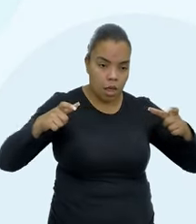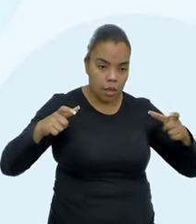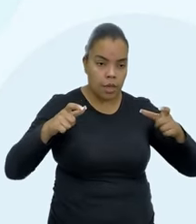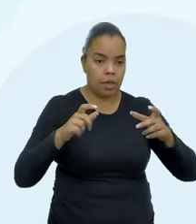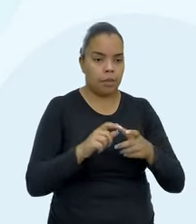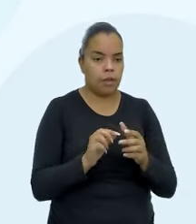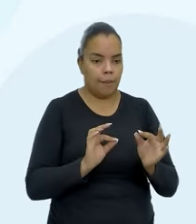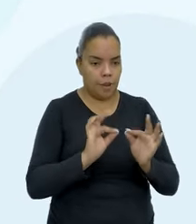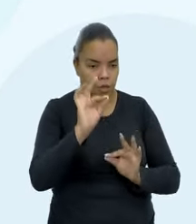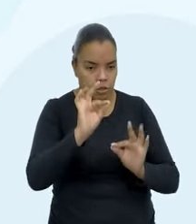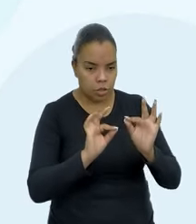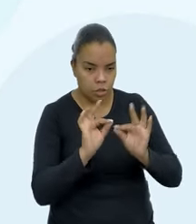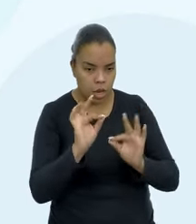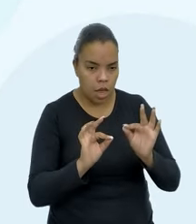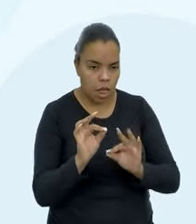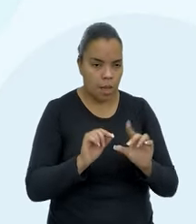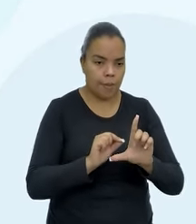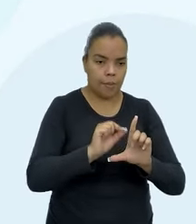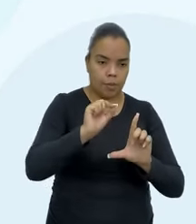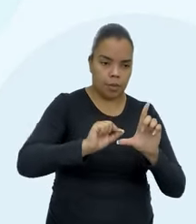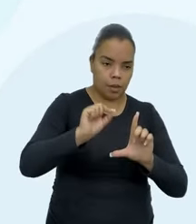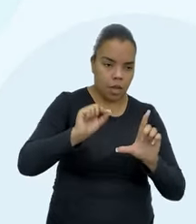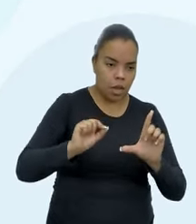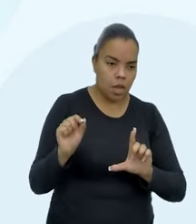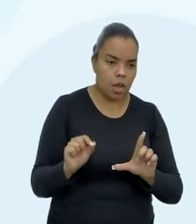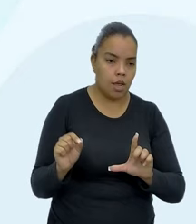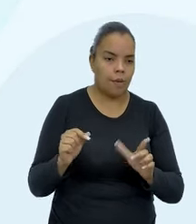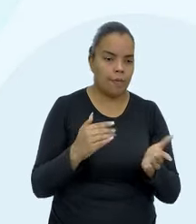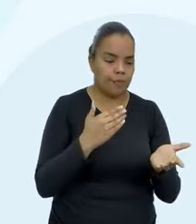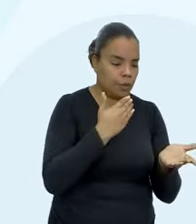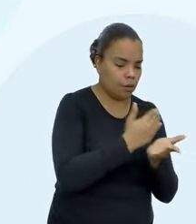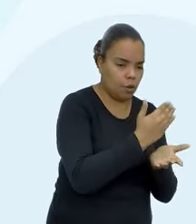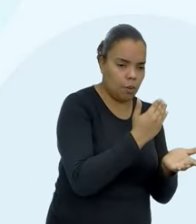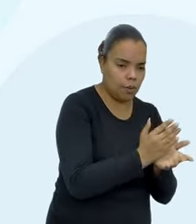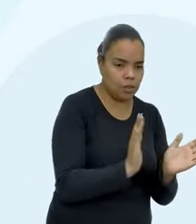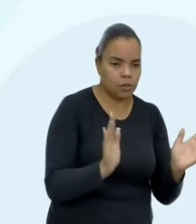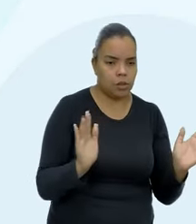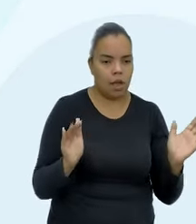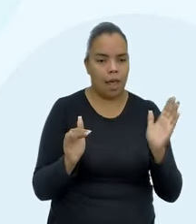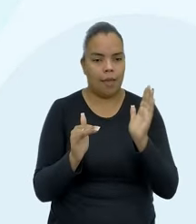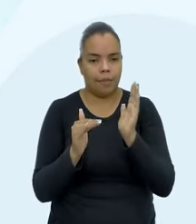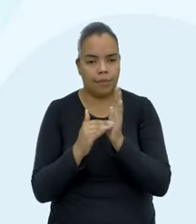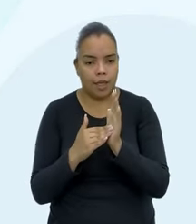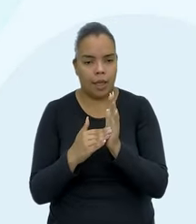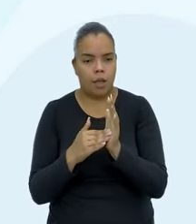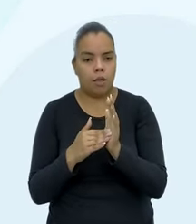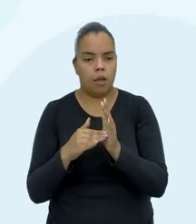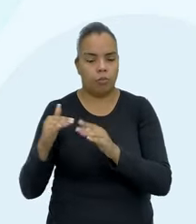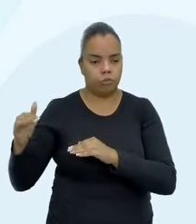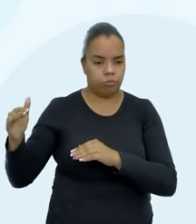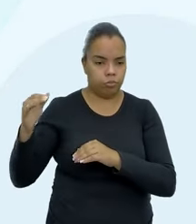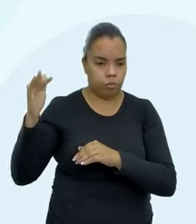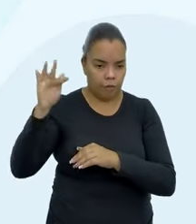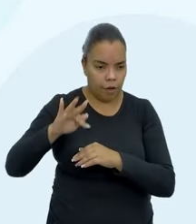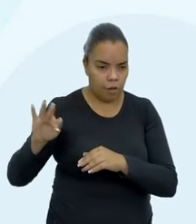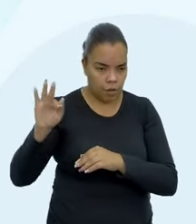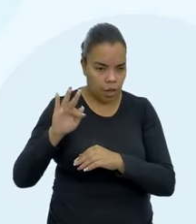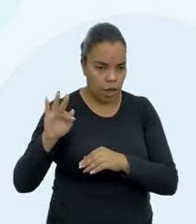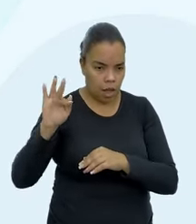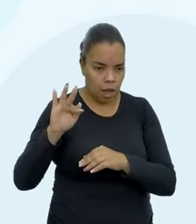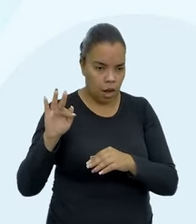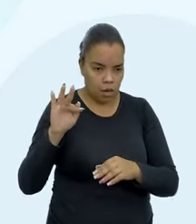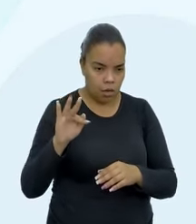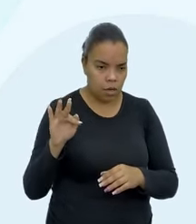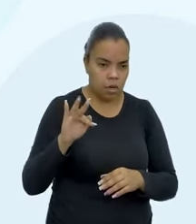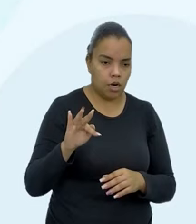medidas probabilidades estatística das séries iniciais ao superior e atende a todos os estudantes Down para